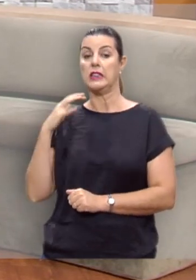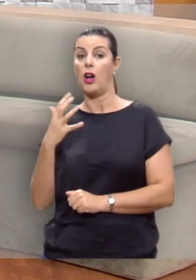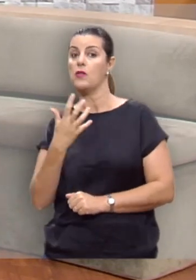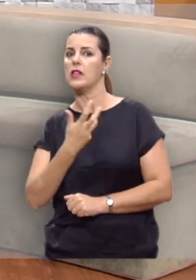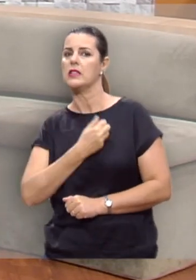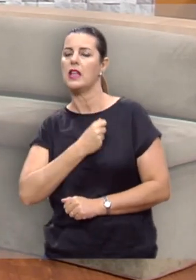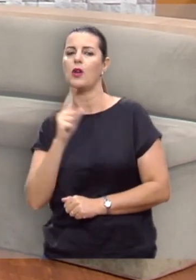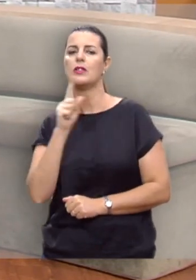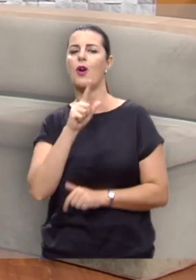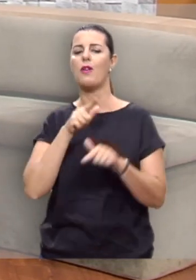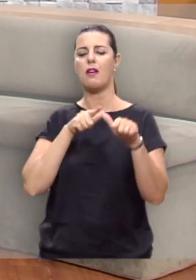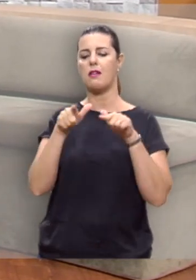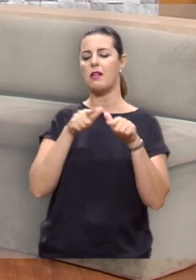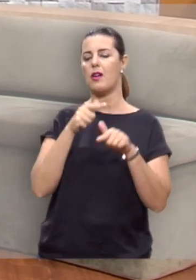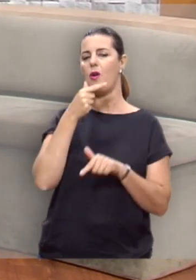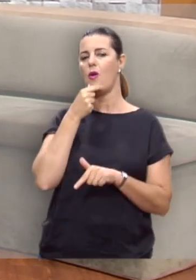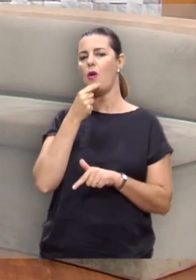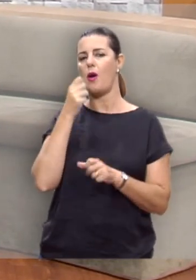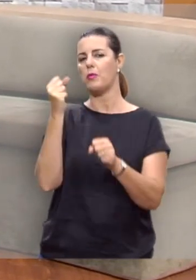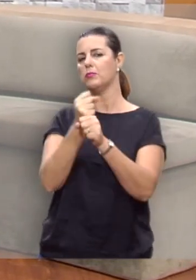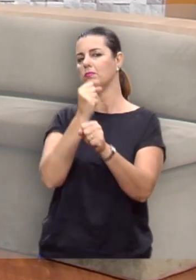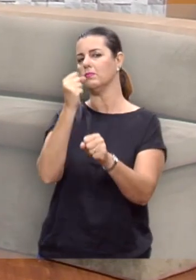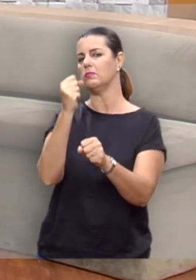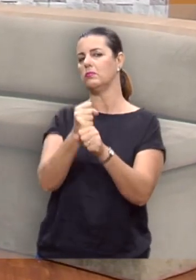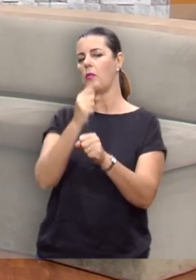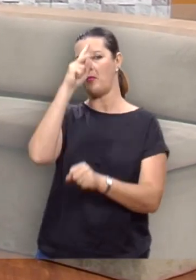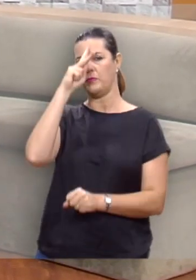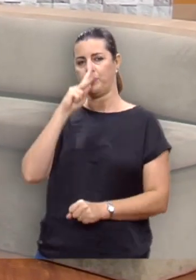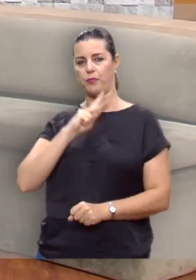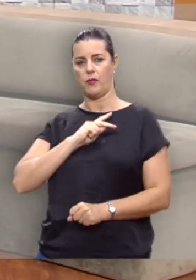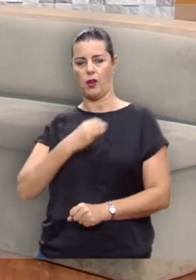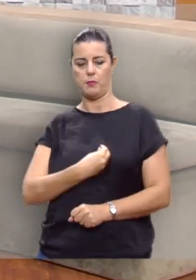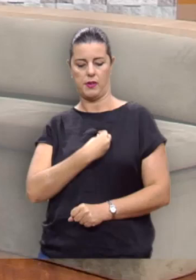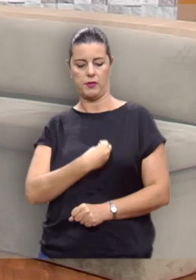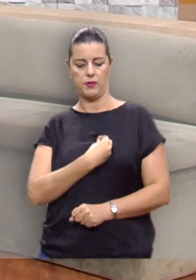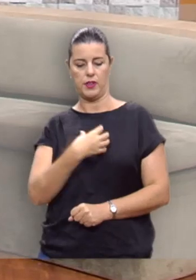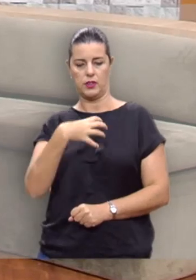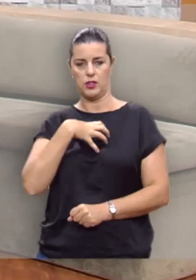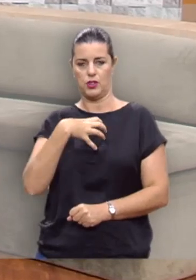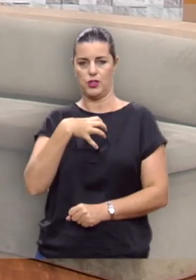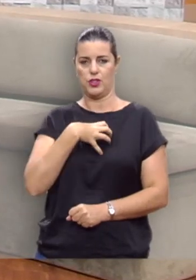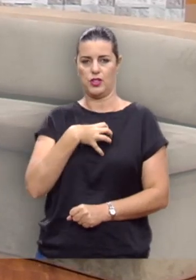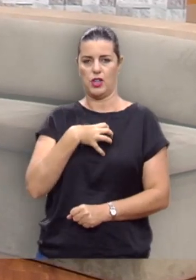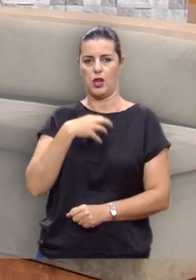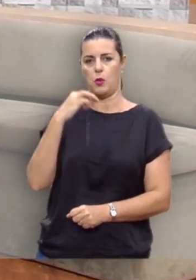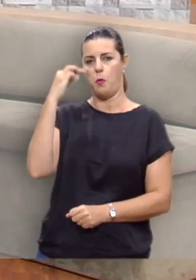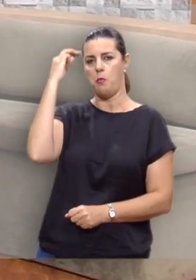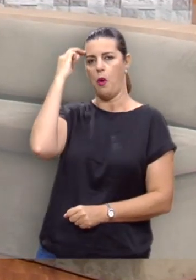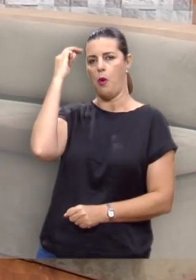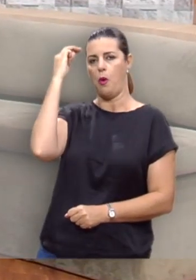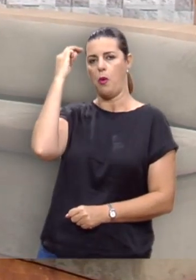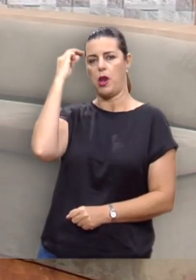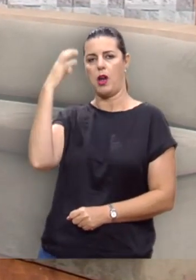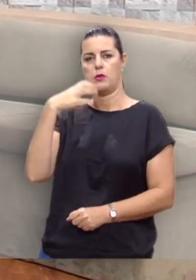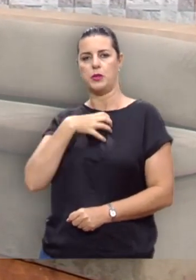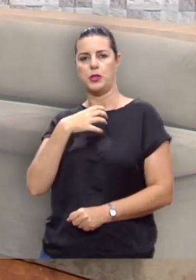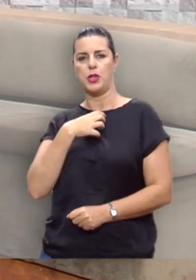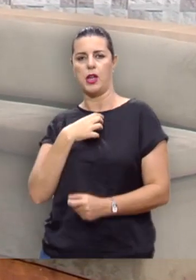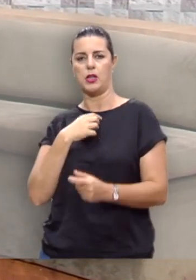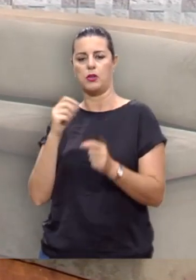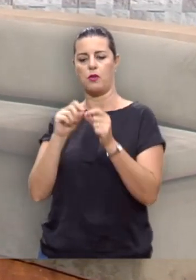salvação não é obra que o homem constrói pelo seu mérito, pelos seus predicados morais ou pelas